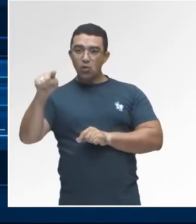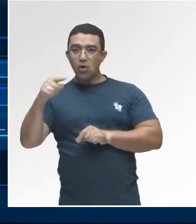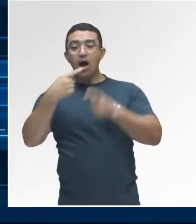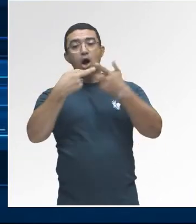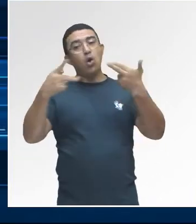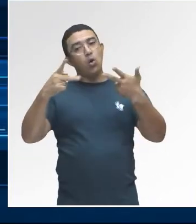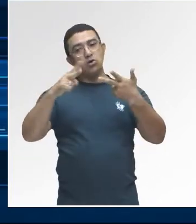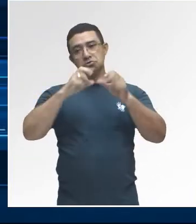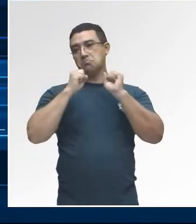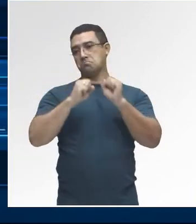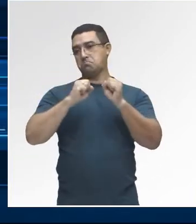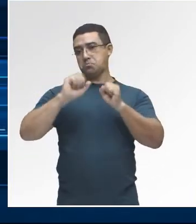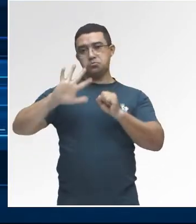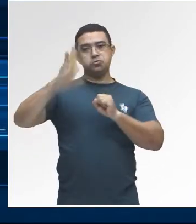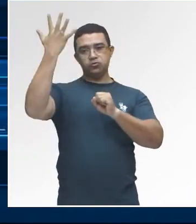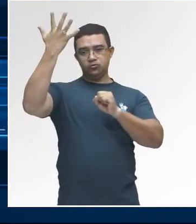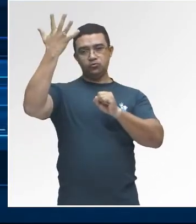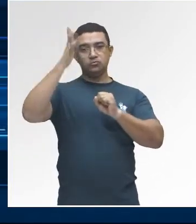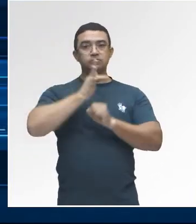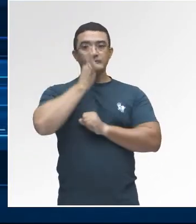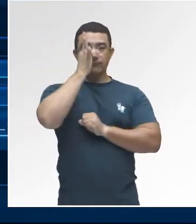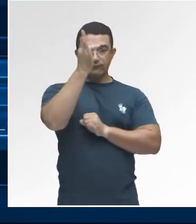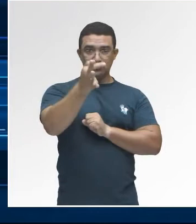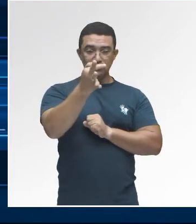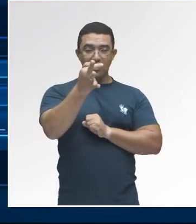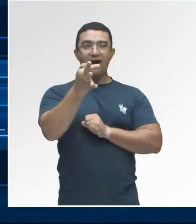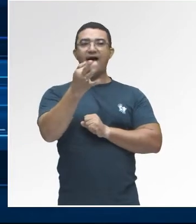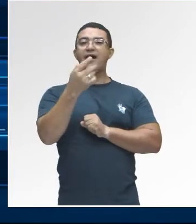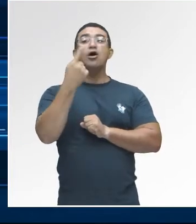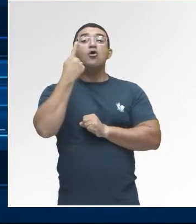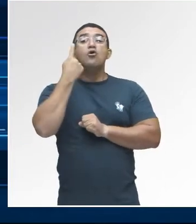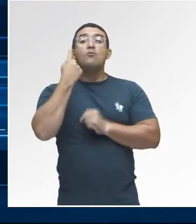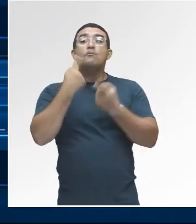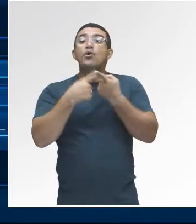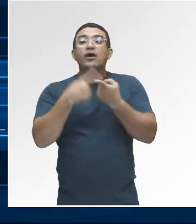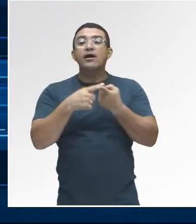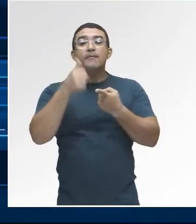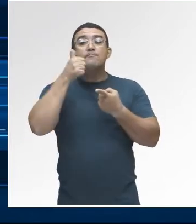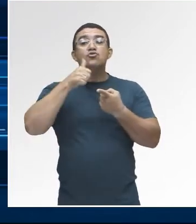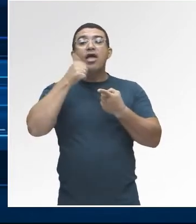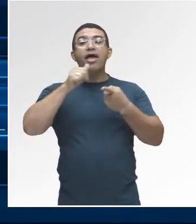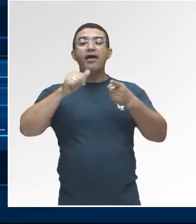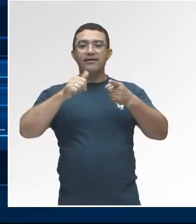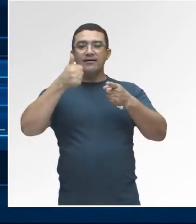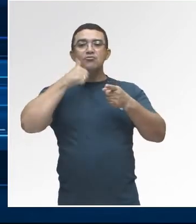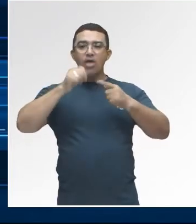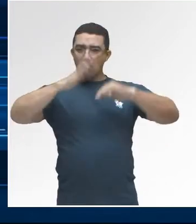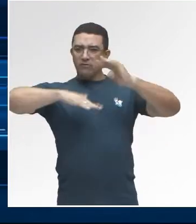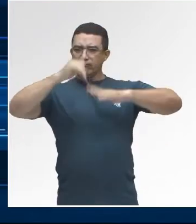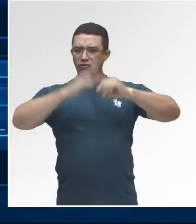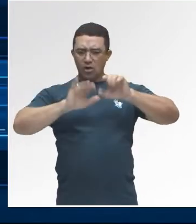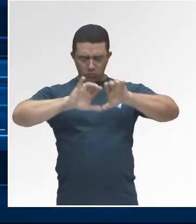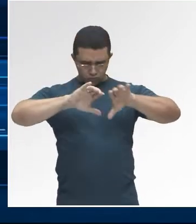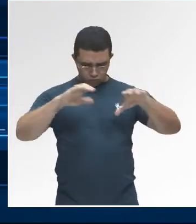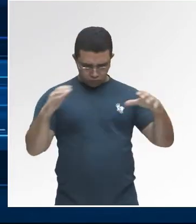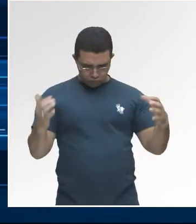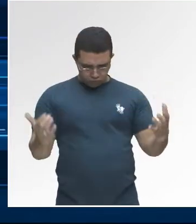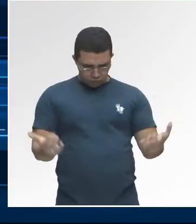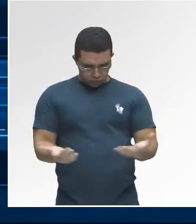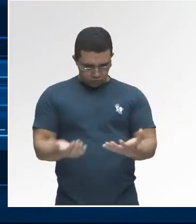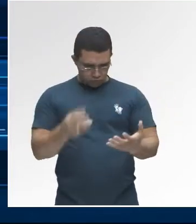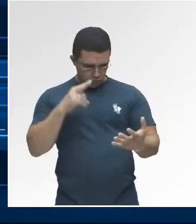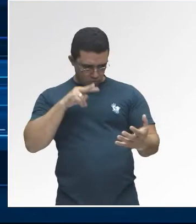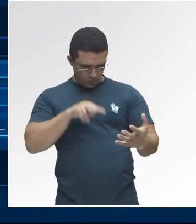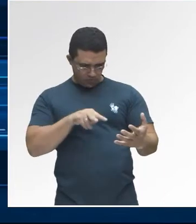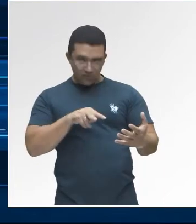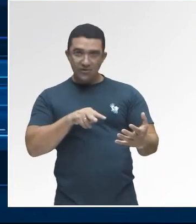essa a ideia, né? Suspeito por causa disso, disso, disso, por causa desses elementos aqui que estão todos apresentados na minha frente. Então, se você vê essa imagem